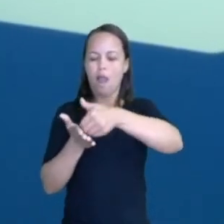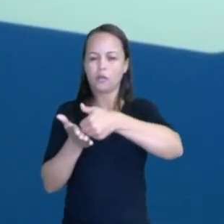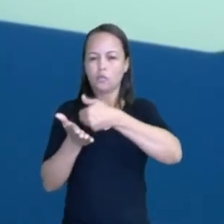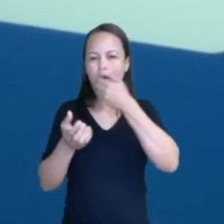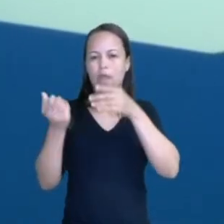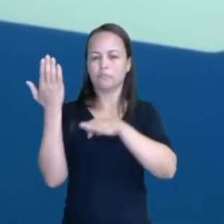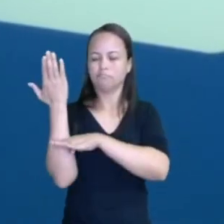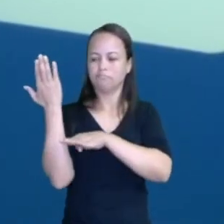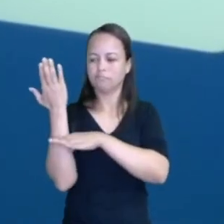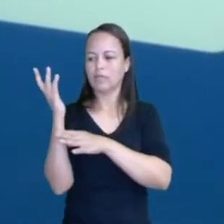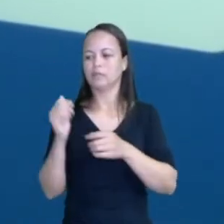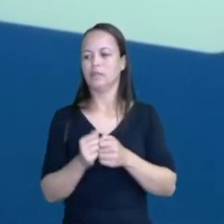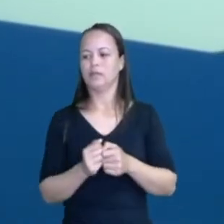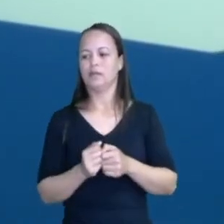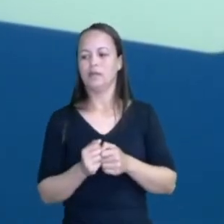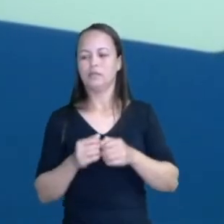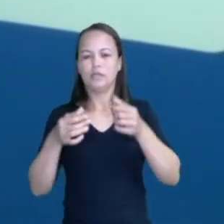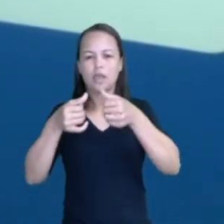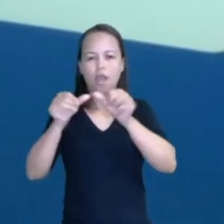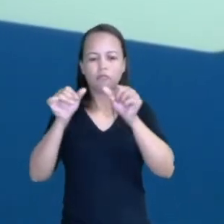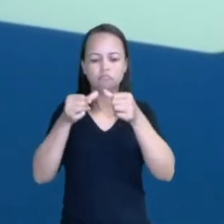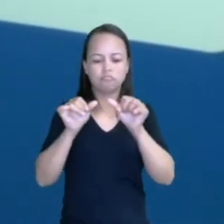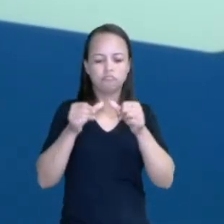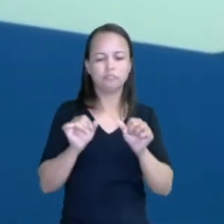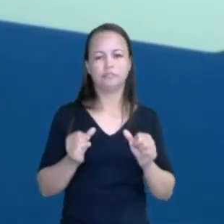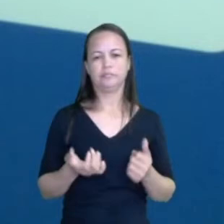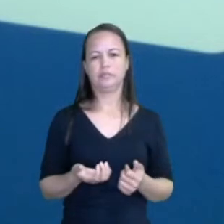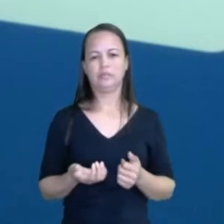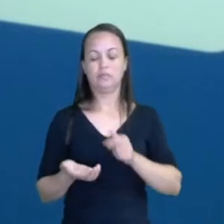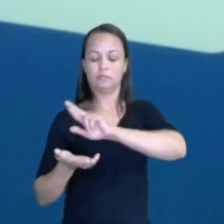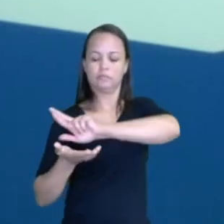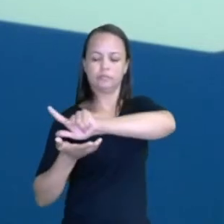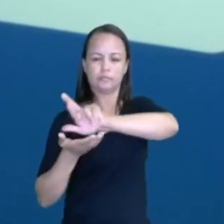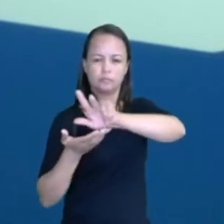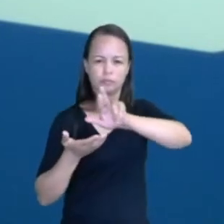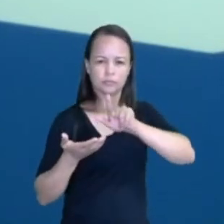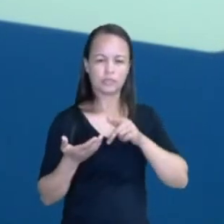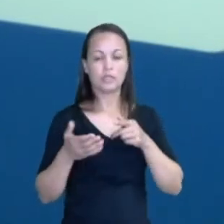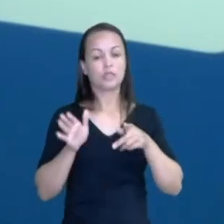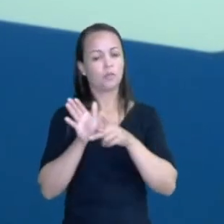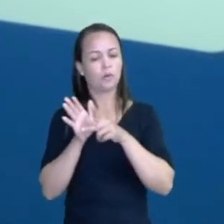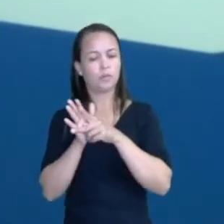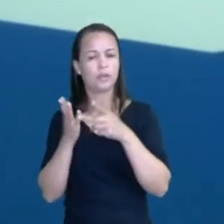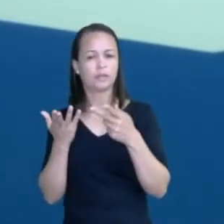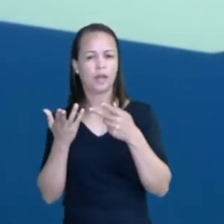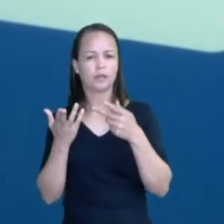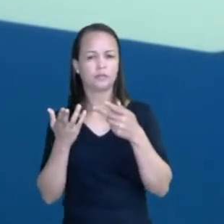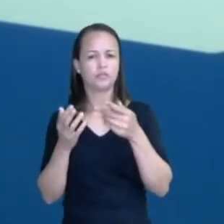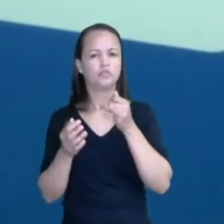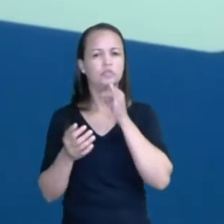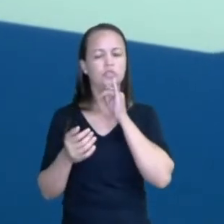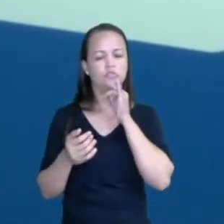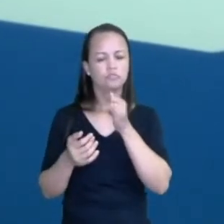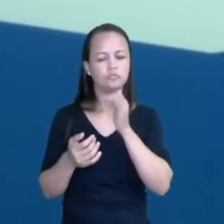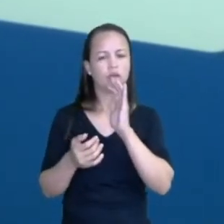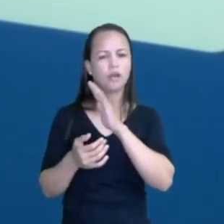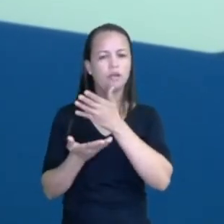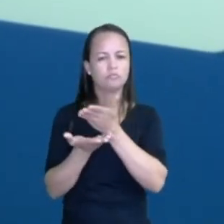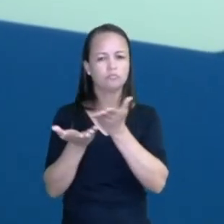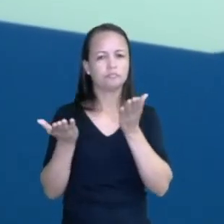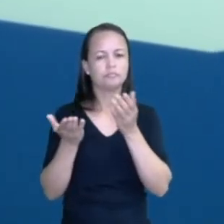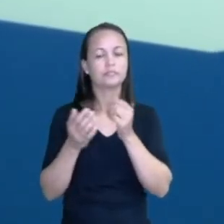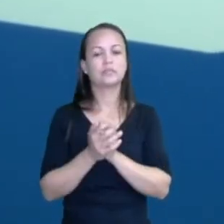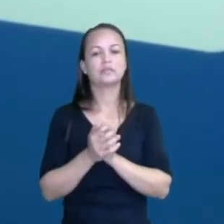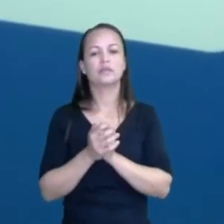gente vai ver que esses materiais eles apresentam as diferentes características e propriedades que eu acabei de citar para vocês ao longo da nossa aula.